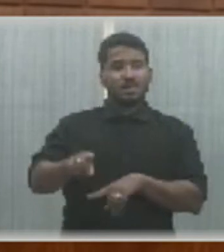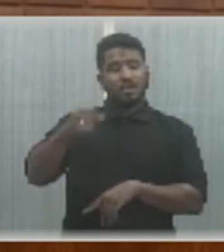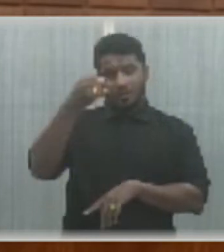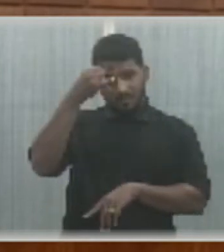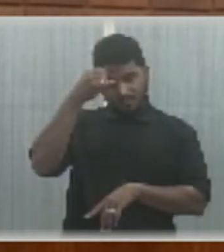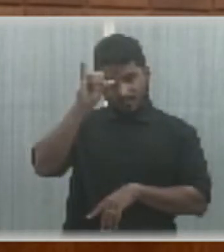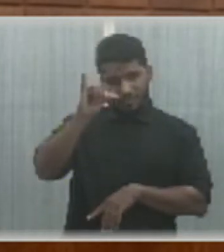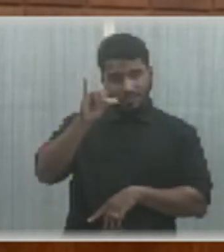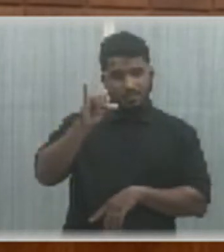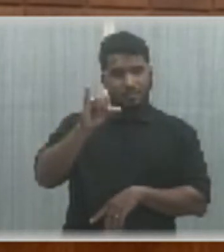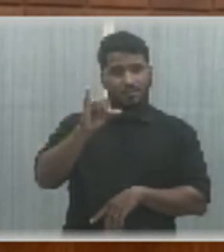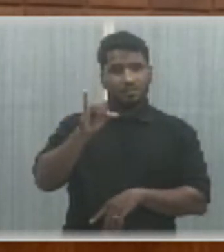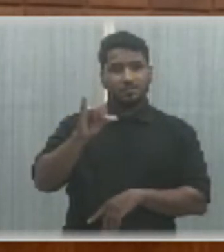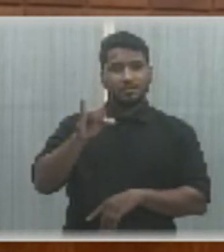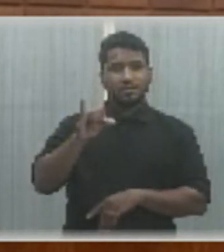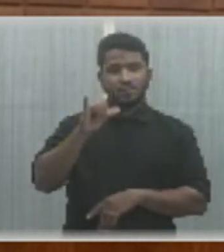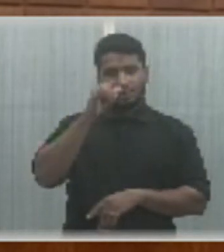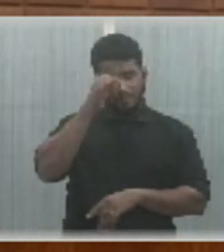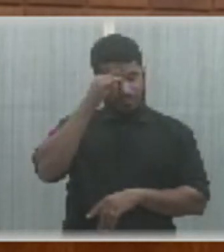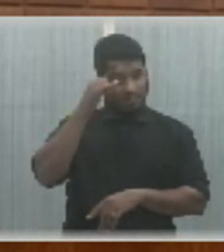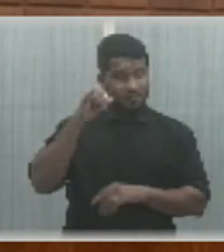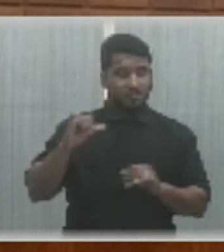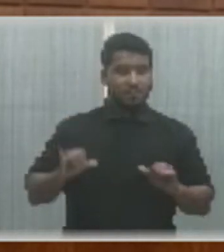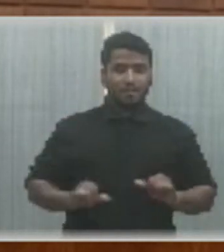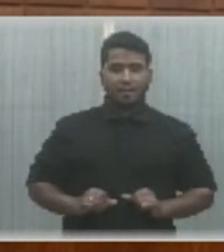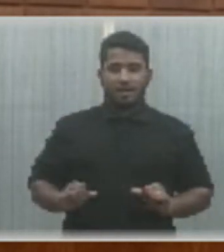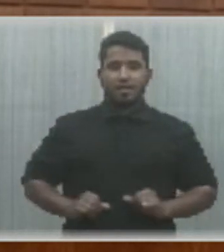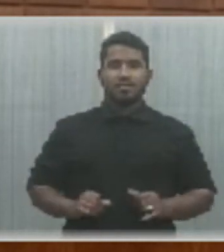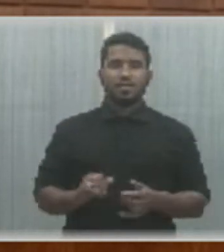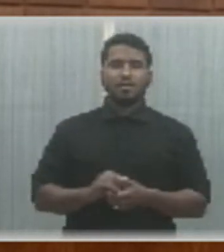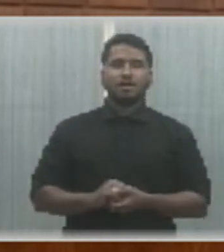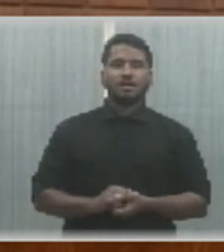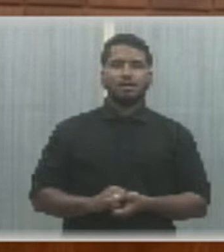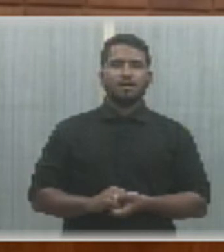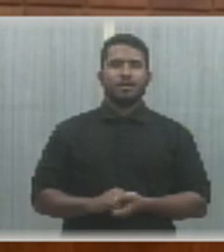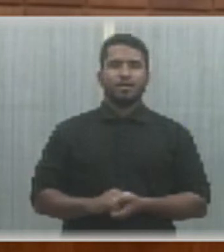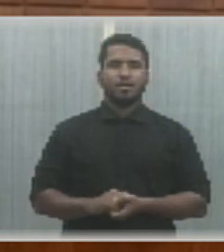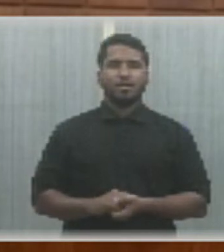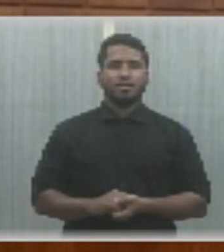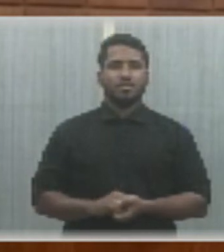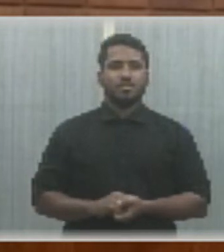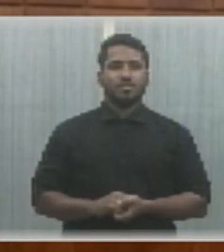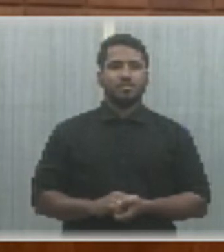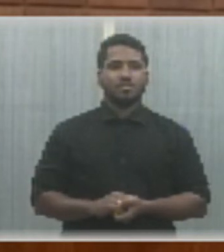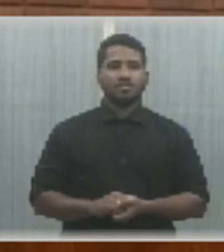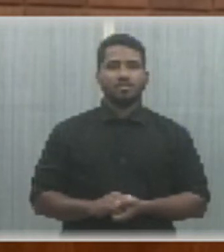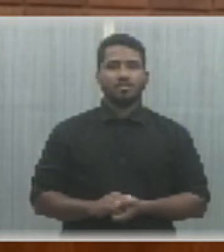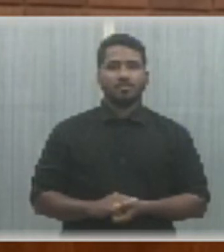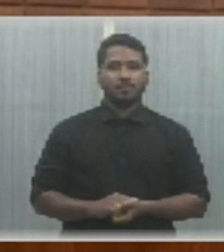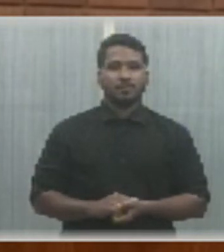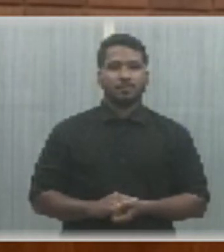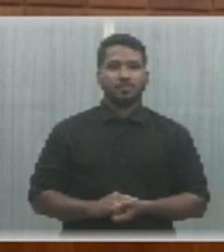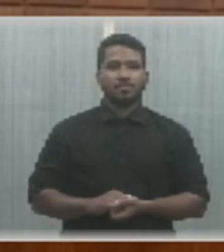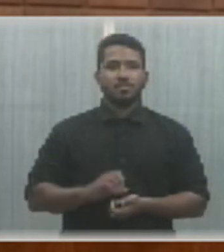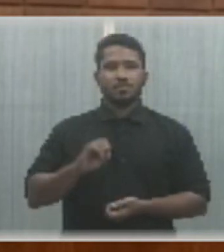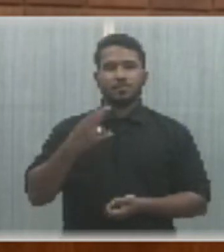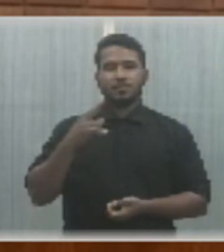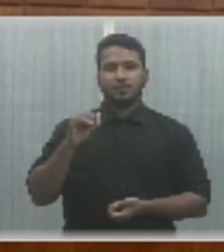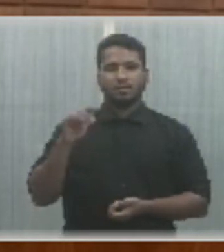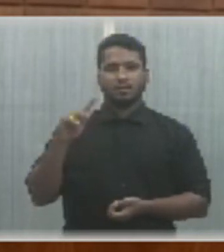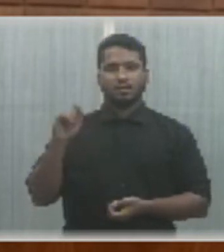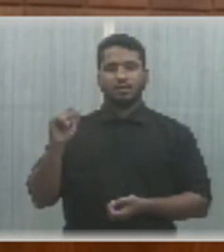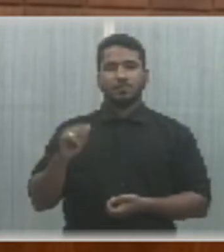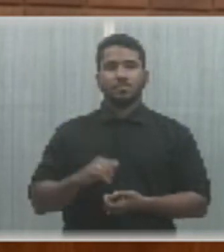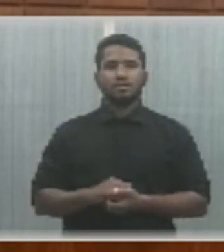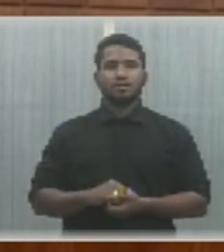evitaria mais sofrimento para esses pacientes que têm que esperar uma vaga, muitas das